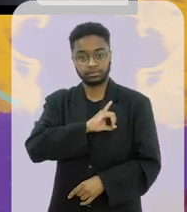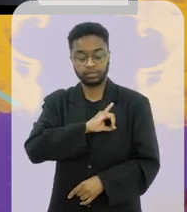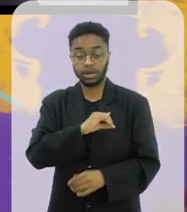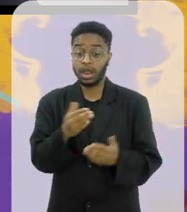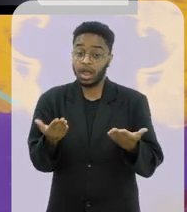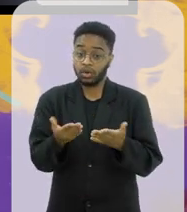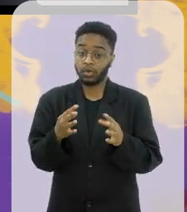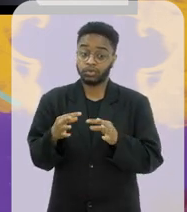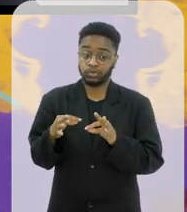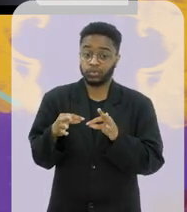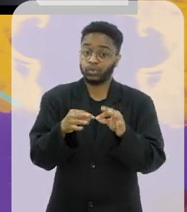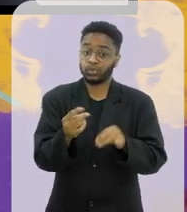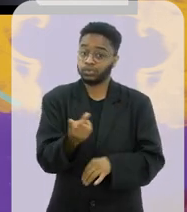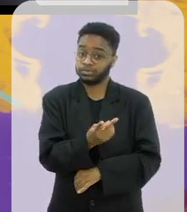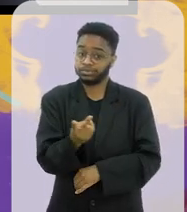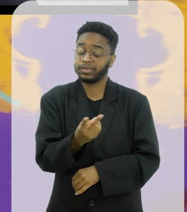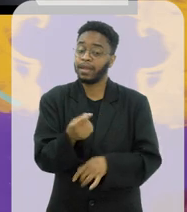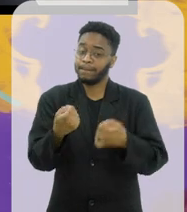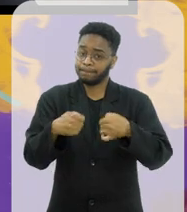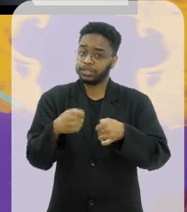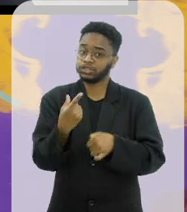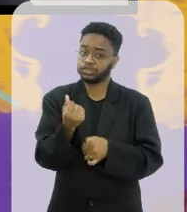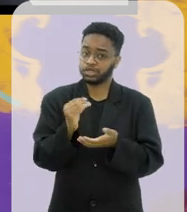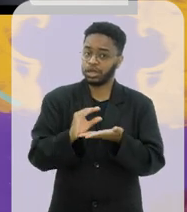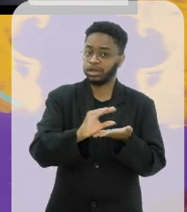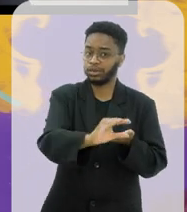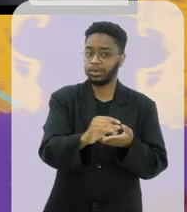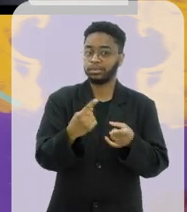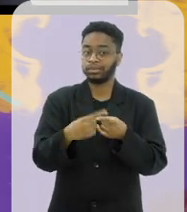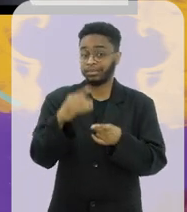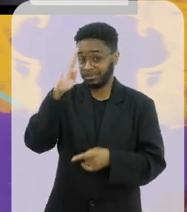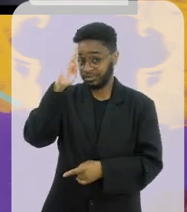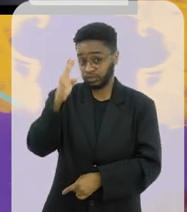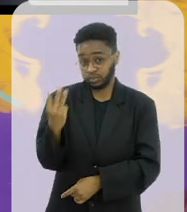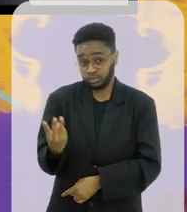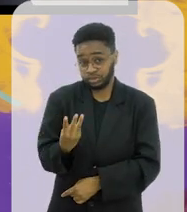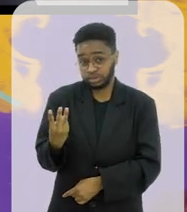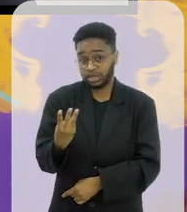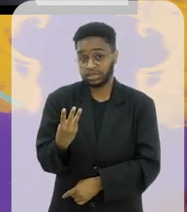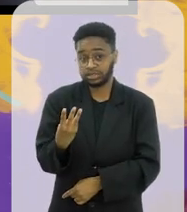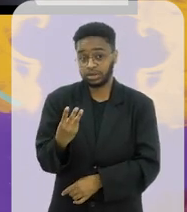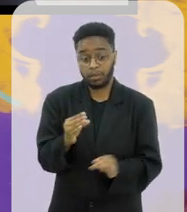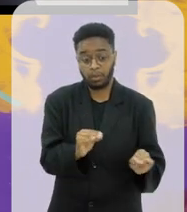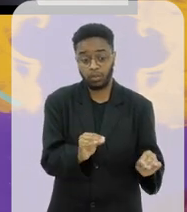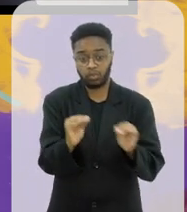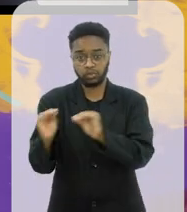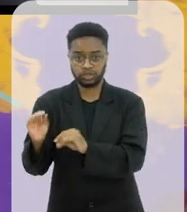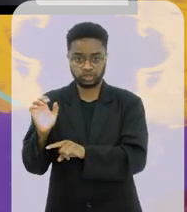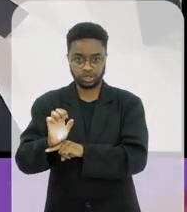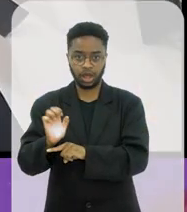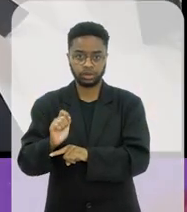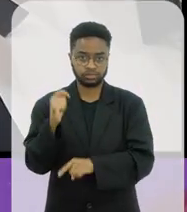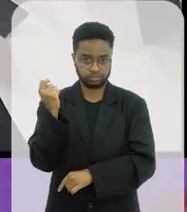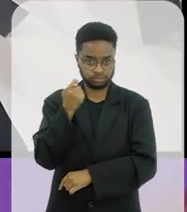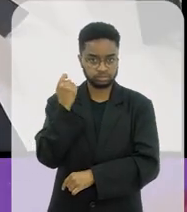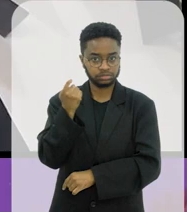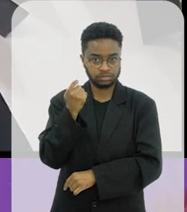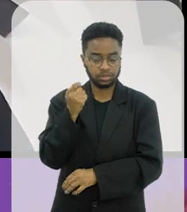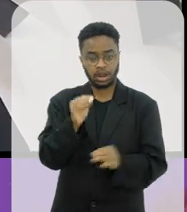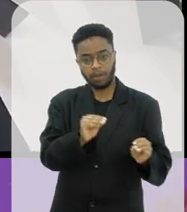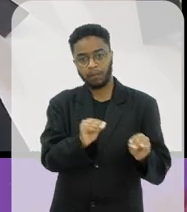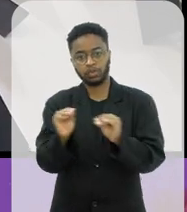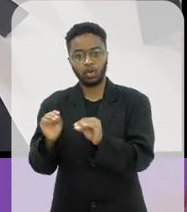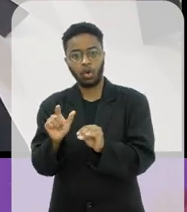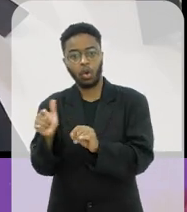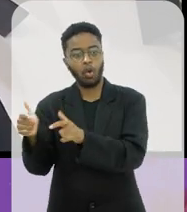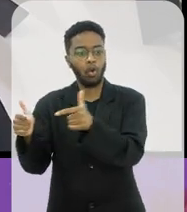todo mundo nesse momento precisando de dinheiro, né, Rui? Principalmente esses três clubes que estão deixando o seu estado, que é o Rio Grande do Sul, e estão indo,